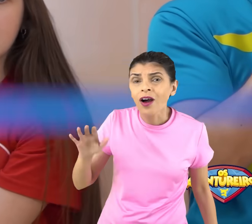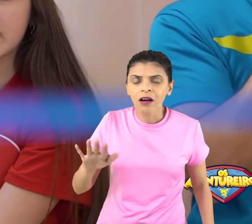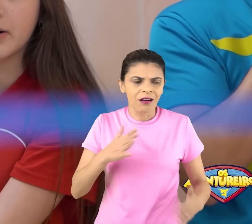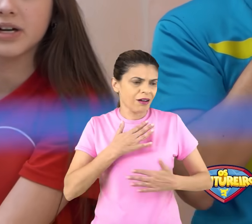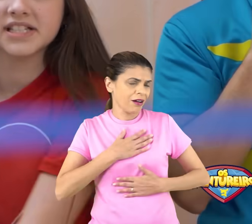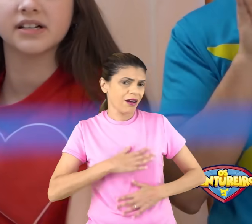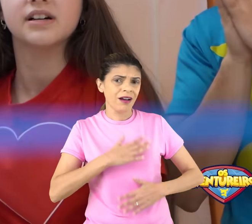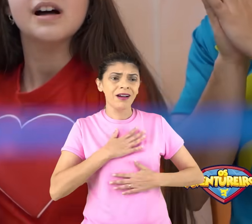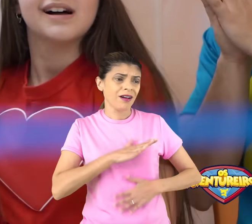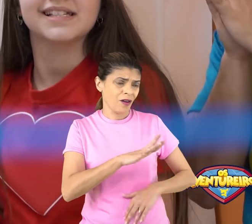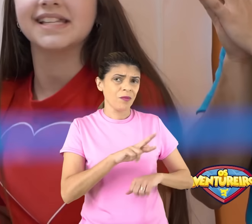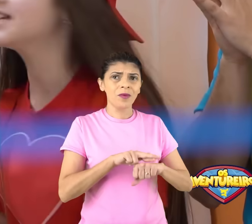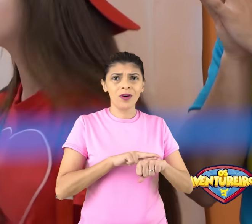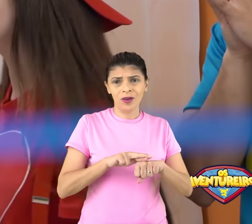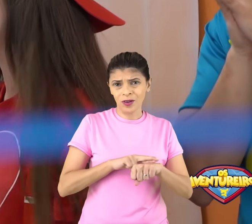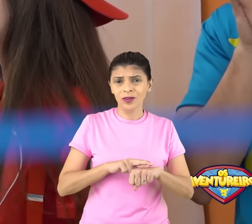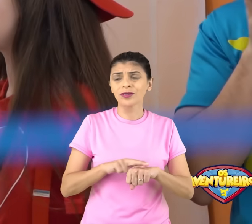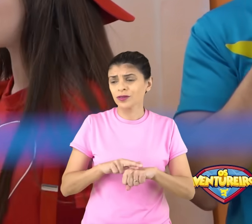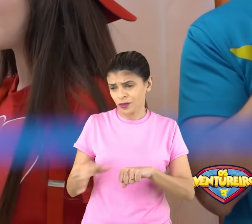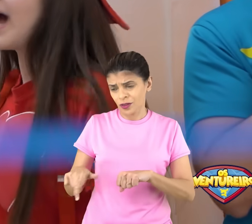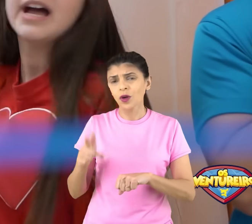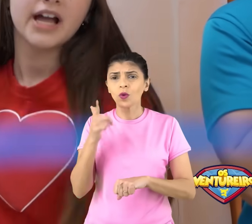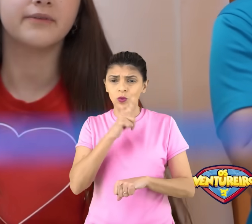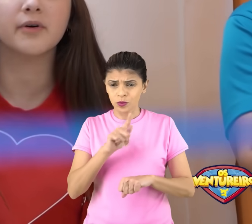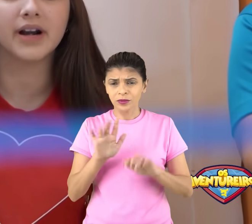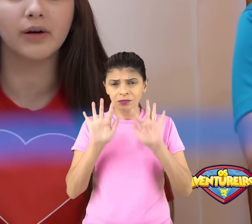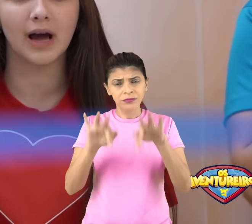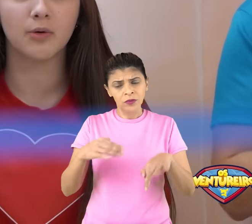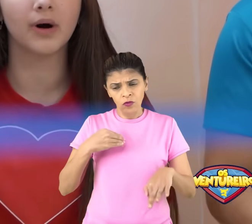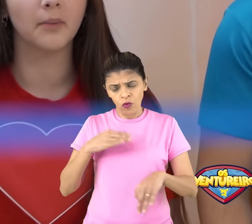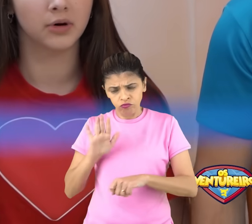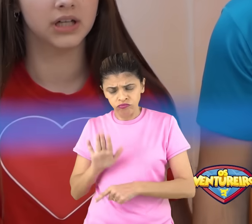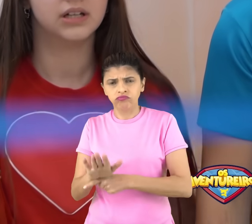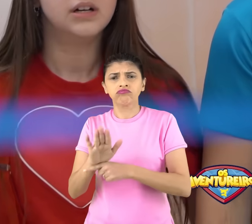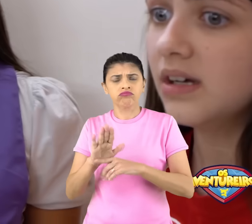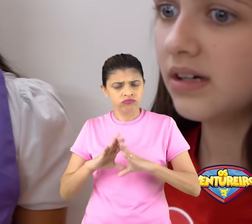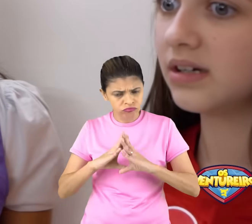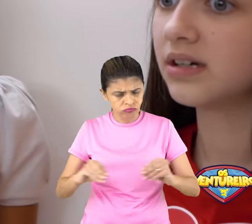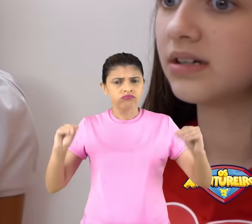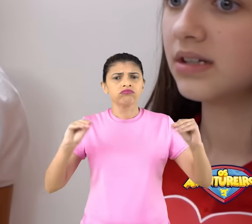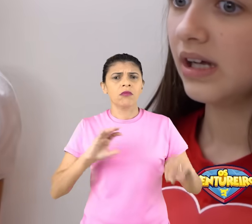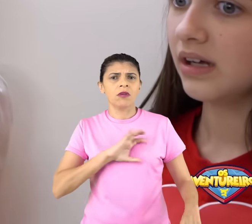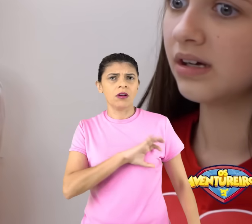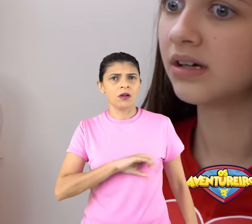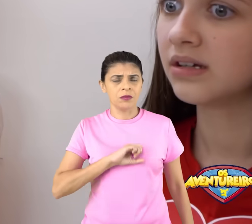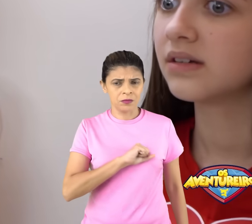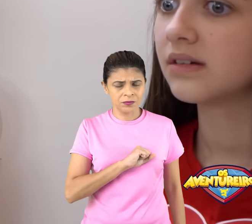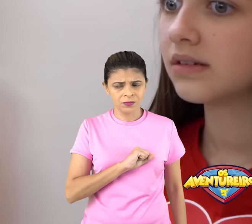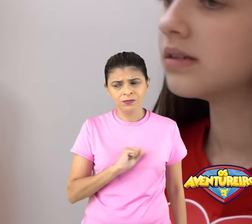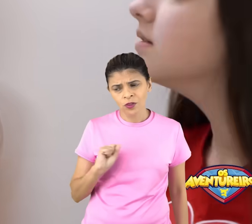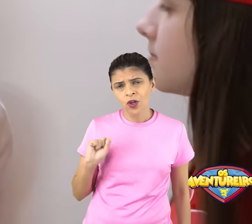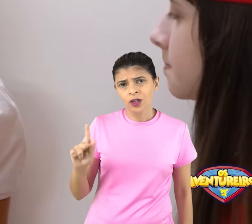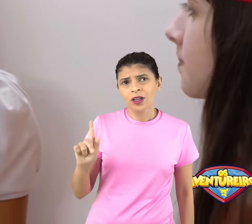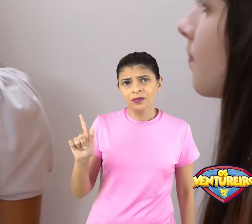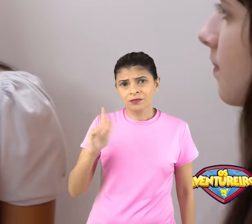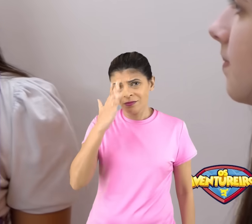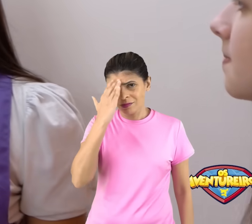Calma, aventureira roxa. Assim que tudo isso acabar, eu vou curar o Léo com amor. Valeu, Gi.